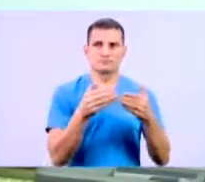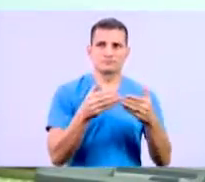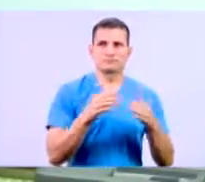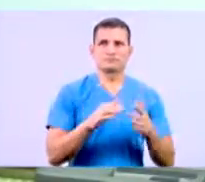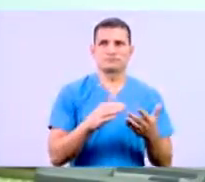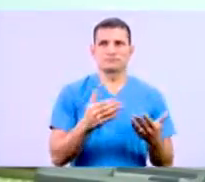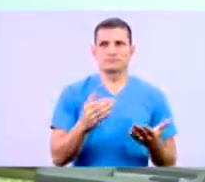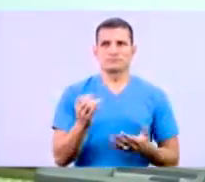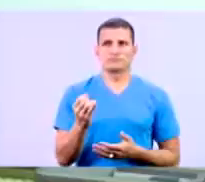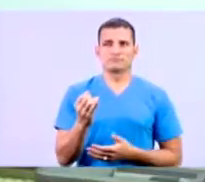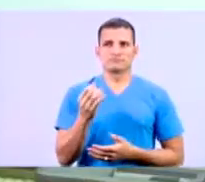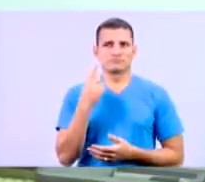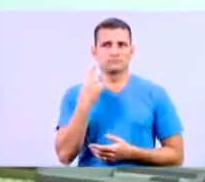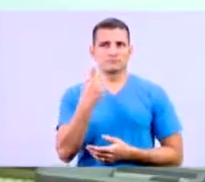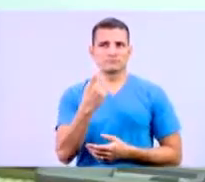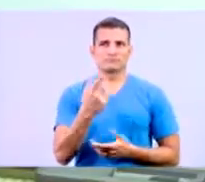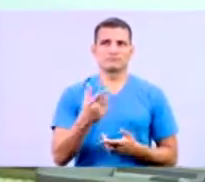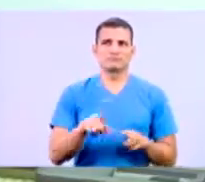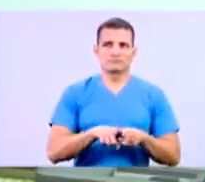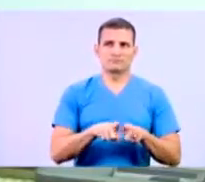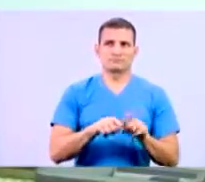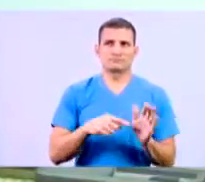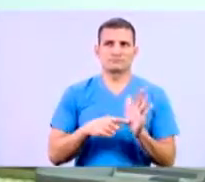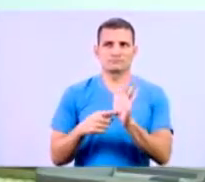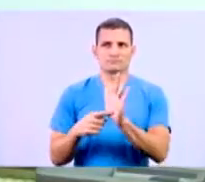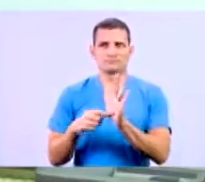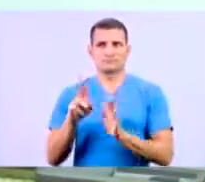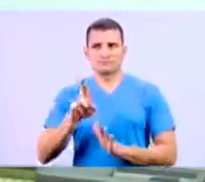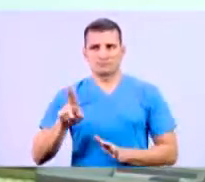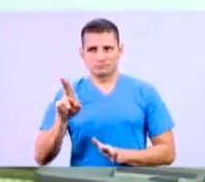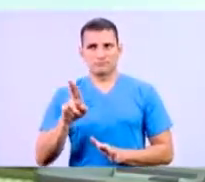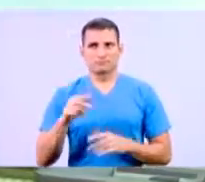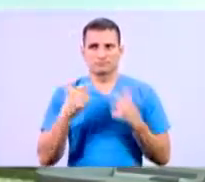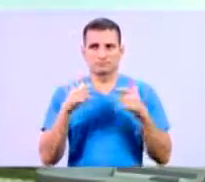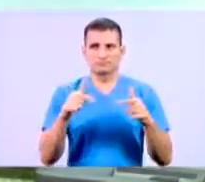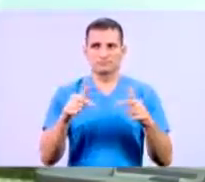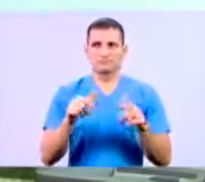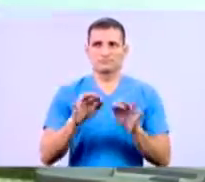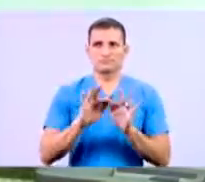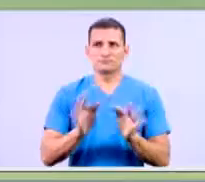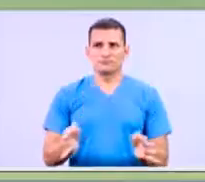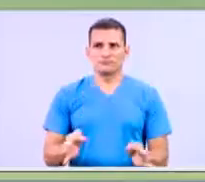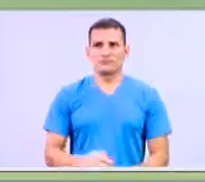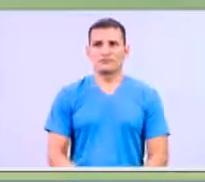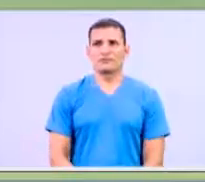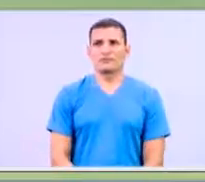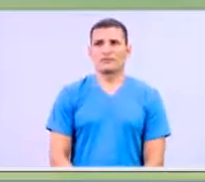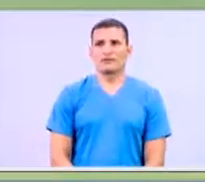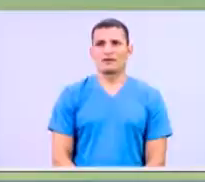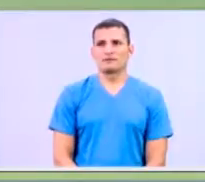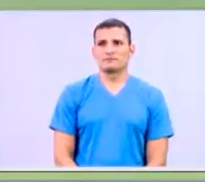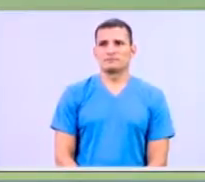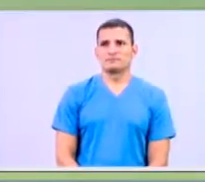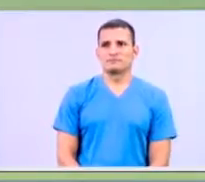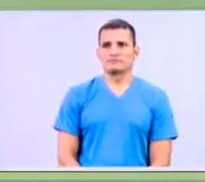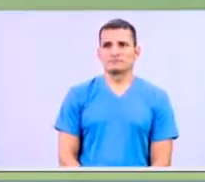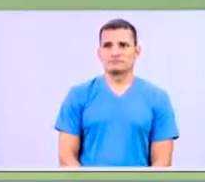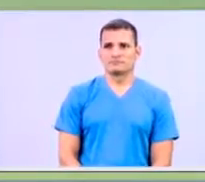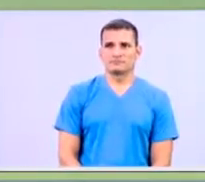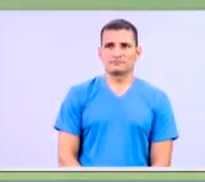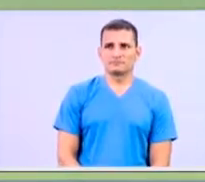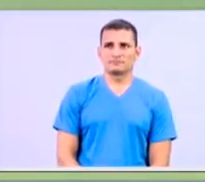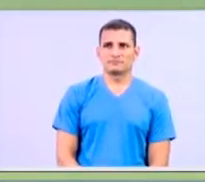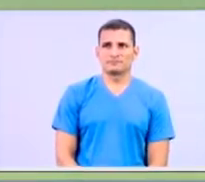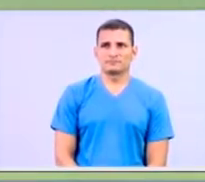é interessante a gente levar isso para o usuário final com uma linguagem mais simples. Bom, como a Josi comentou, nós também